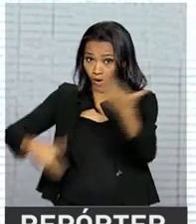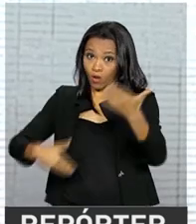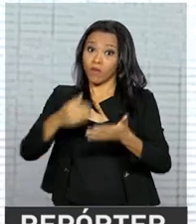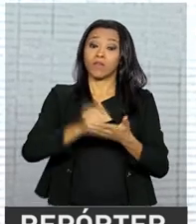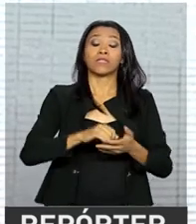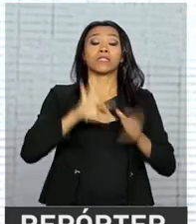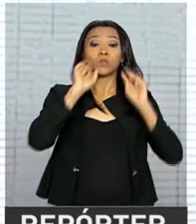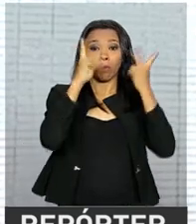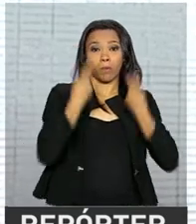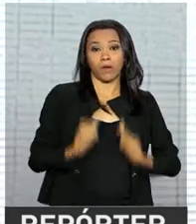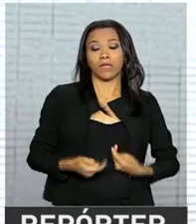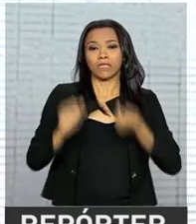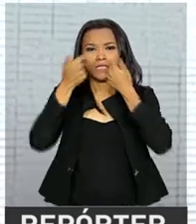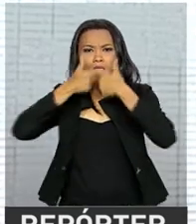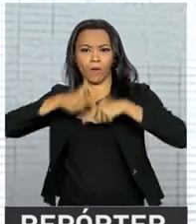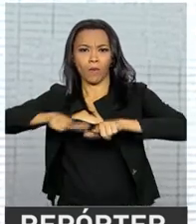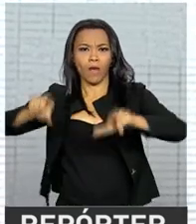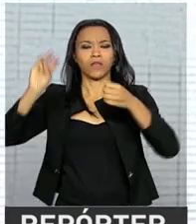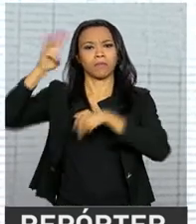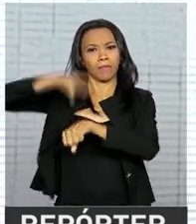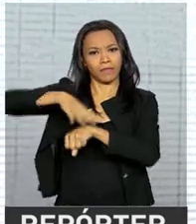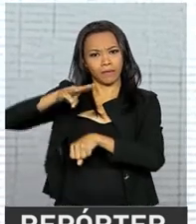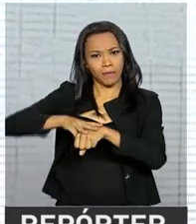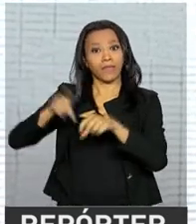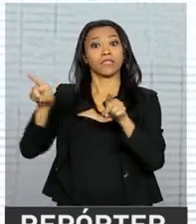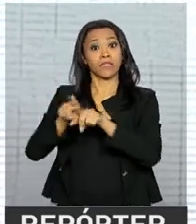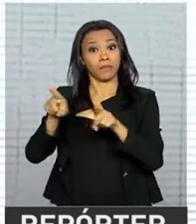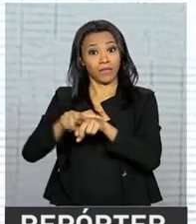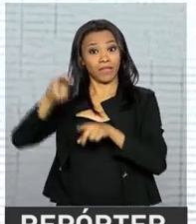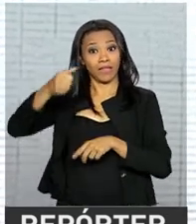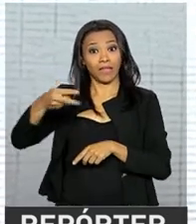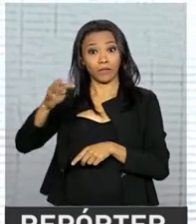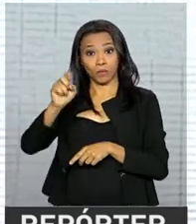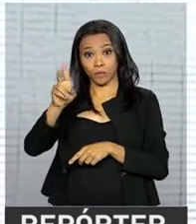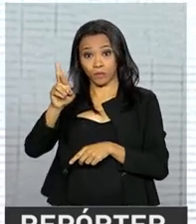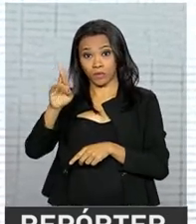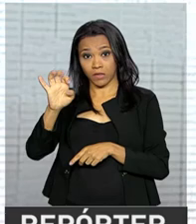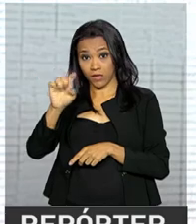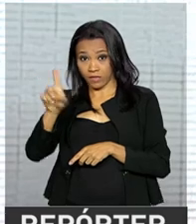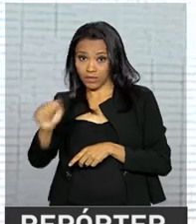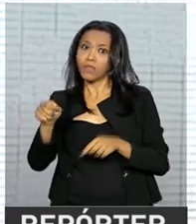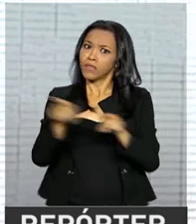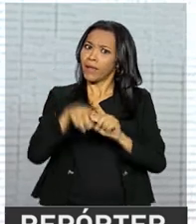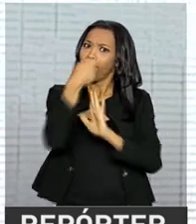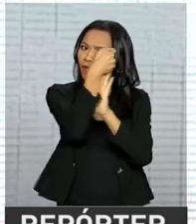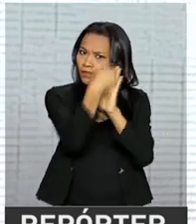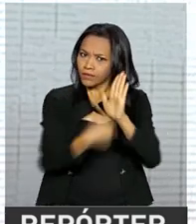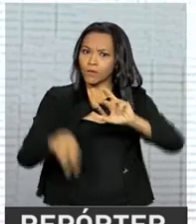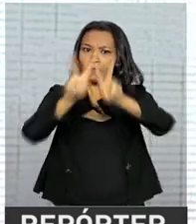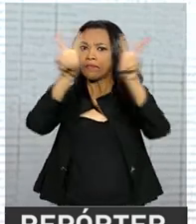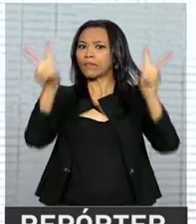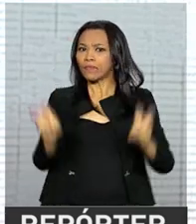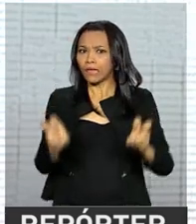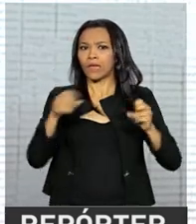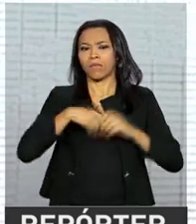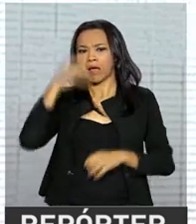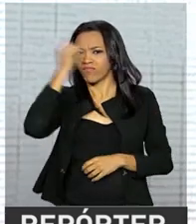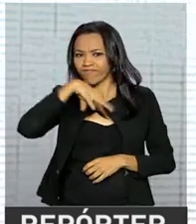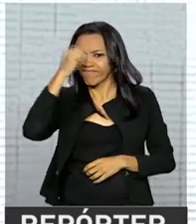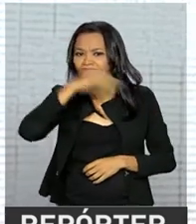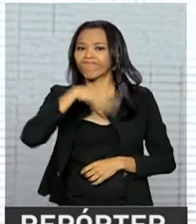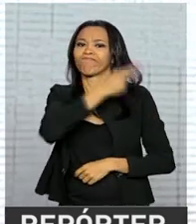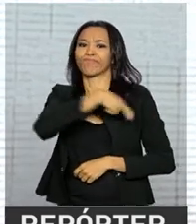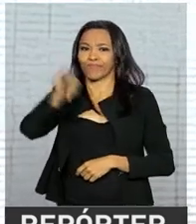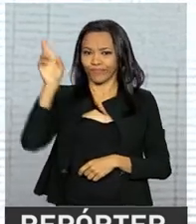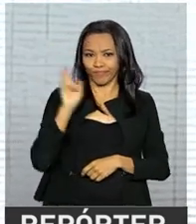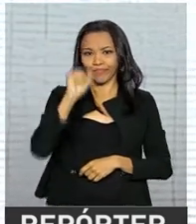humanas linguagens matemática e Ciências da Natureza além da redação que teve como tema a intolerância religiosa